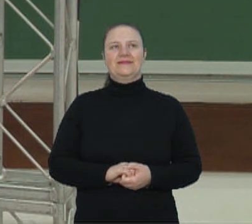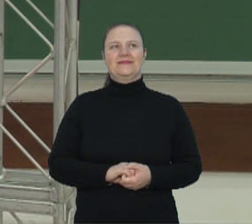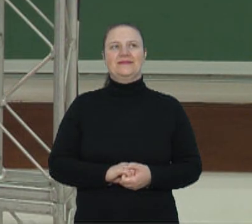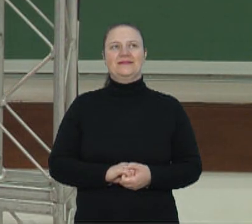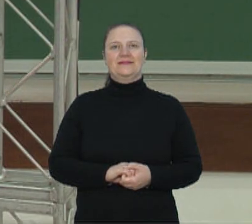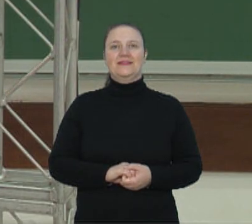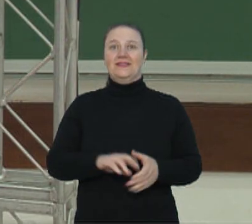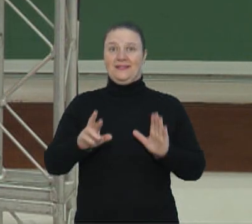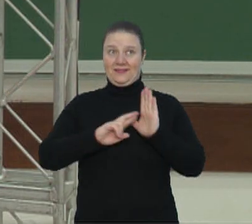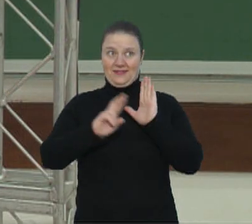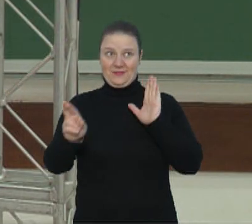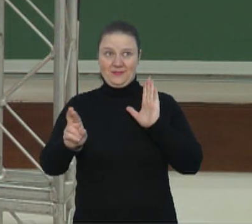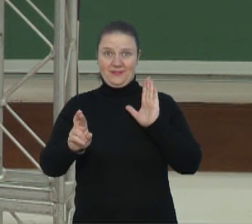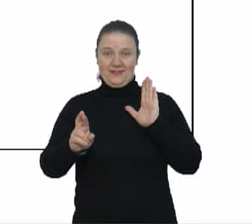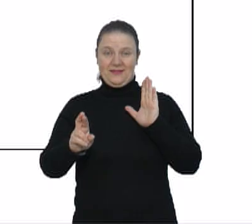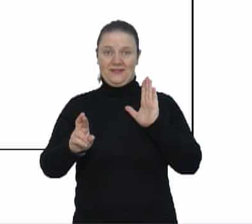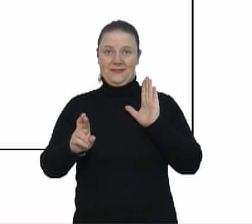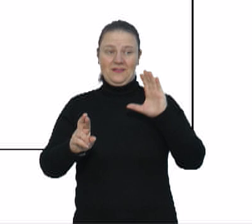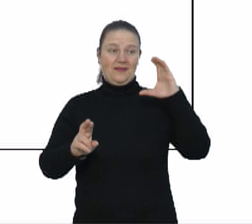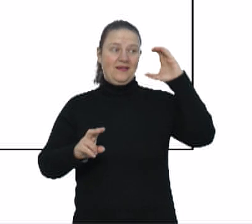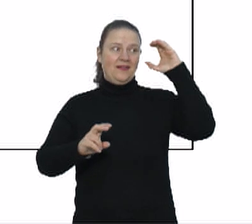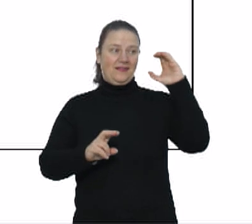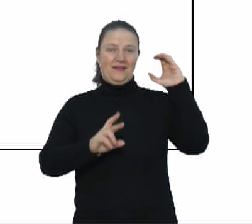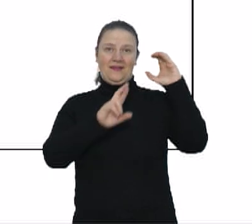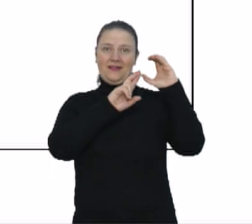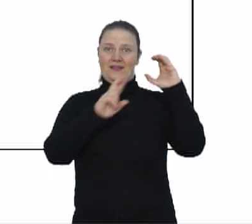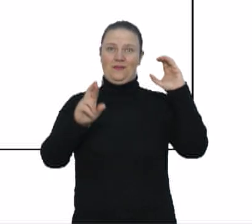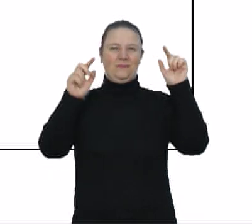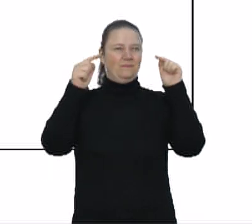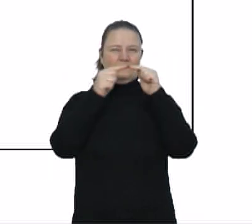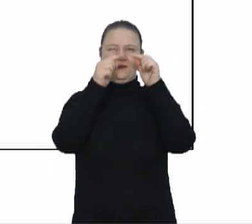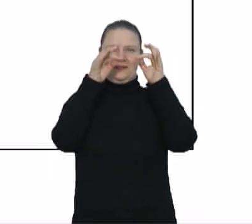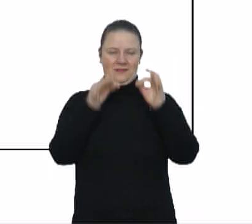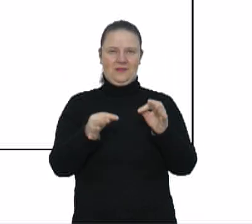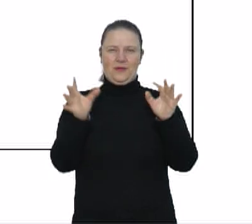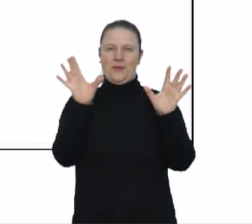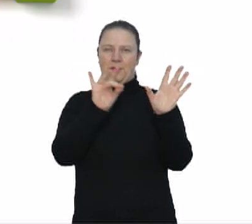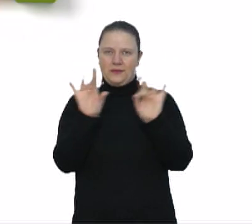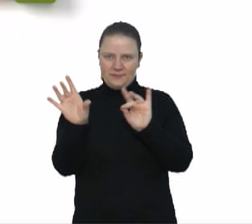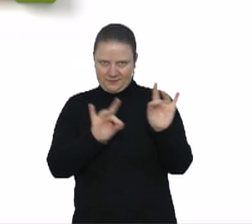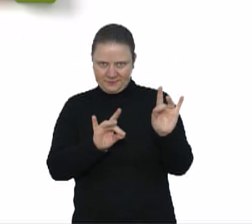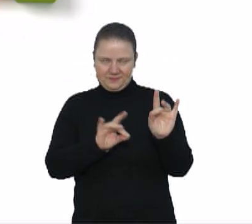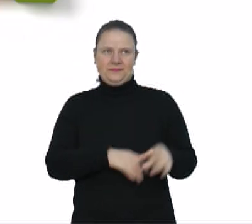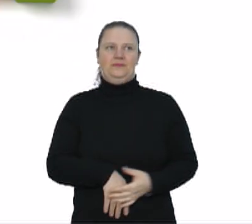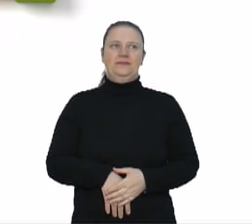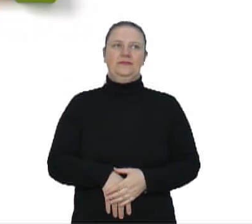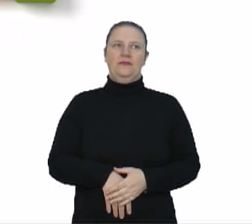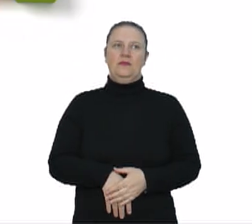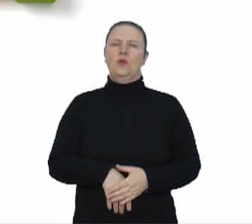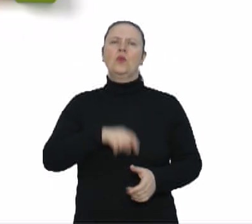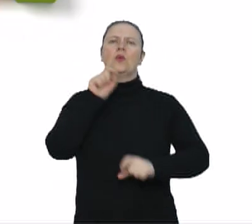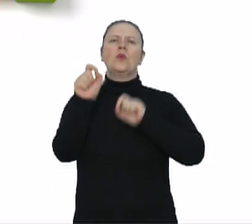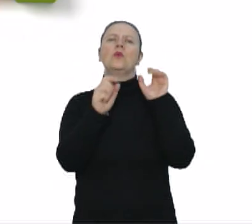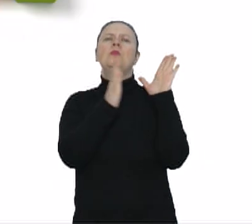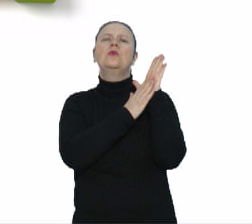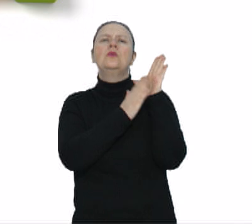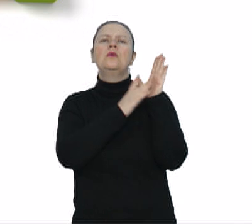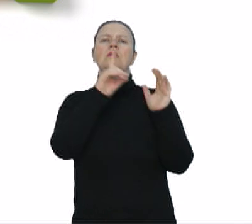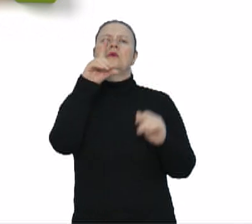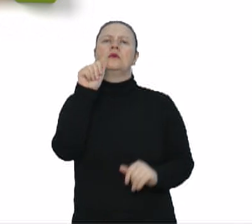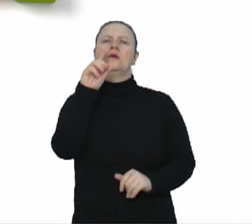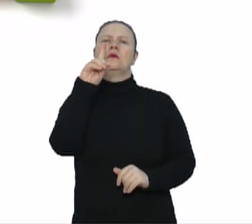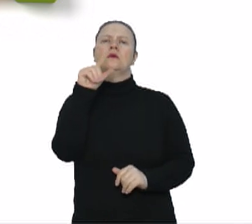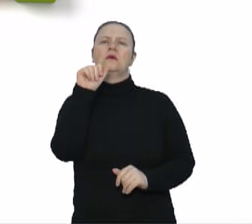Vamos ver a resposta, número 1. A alternativa correta é a C, colagem. O que propunha o